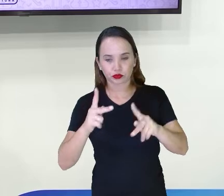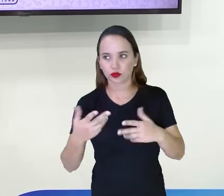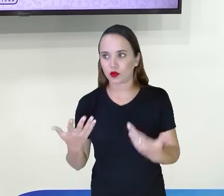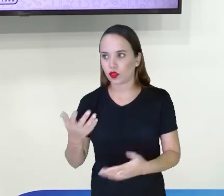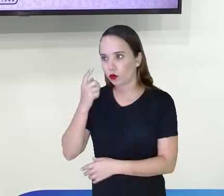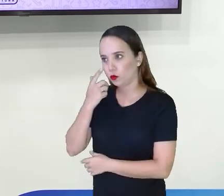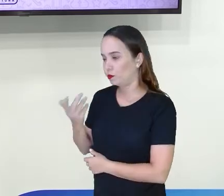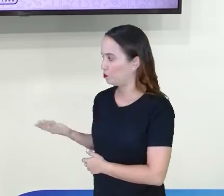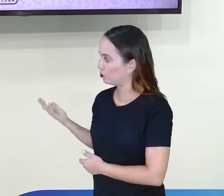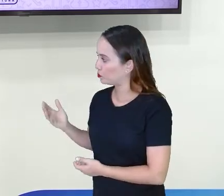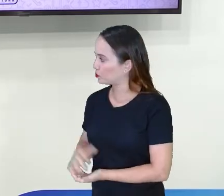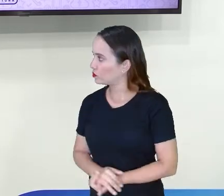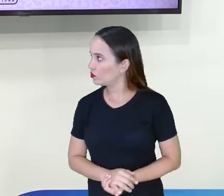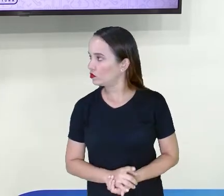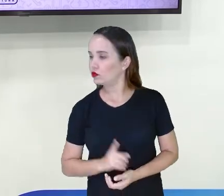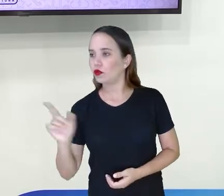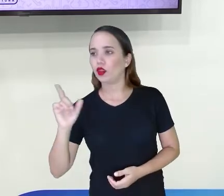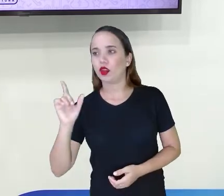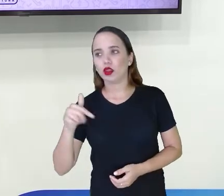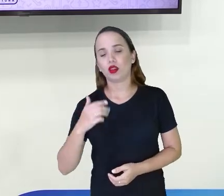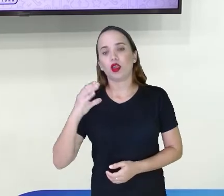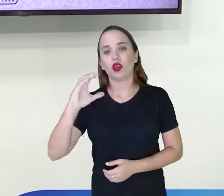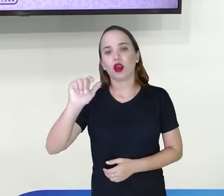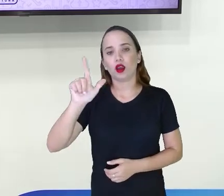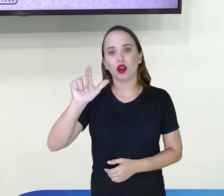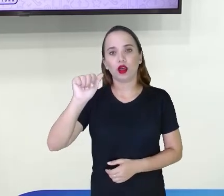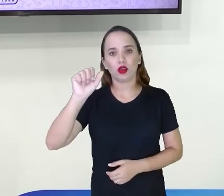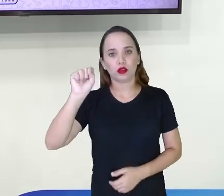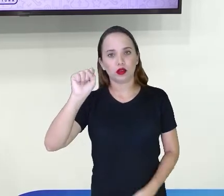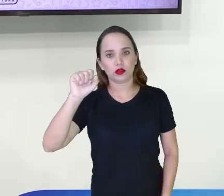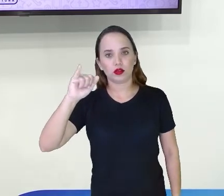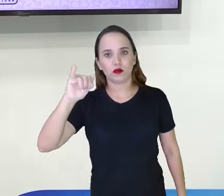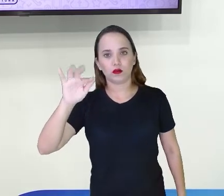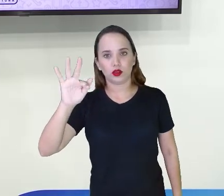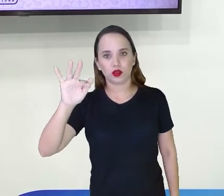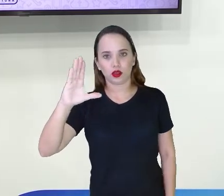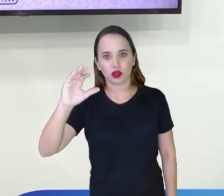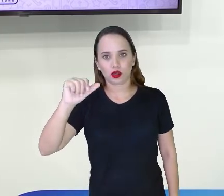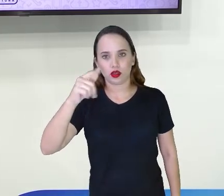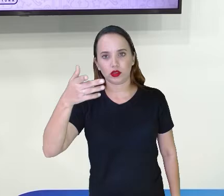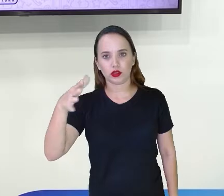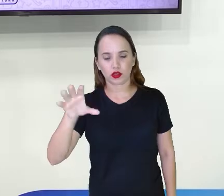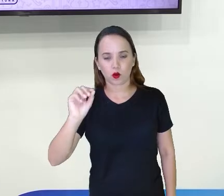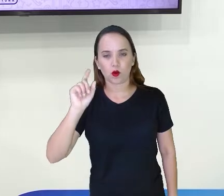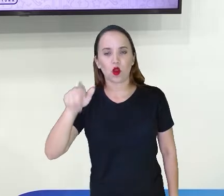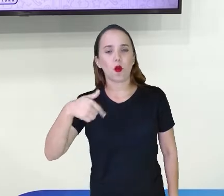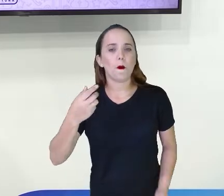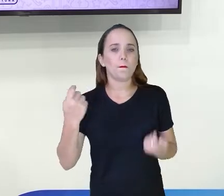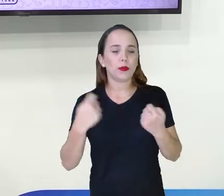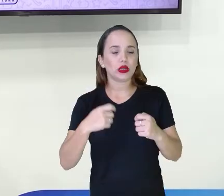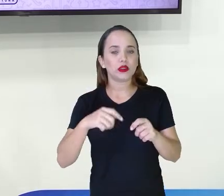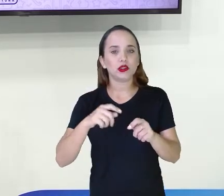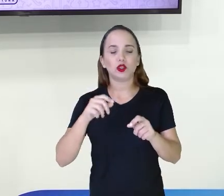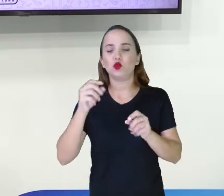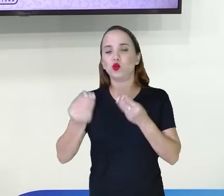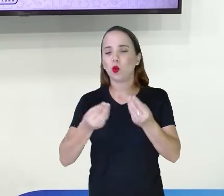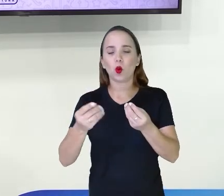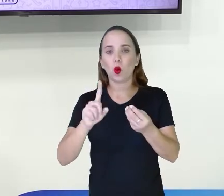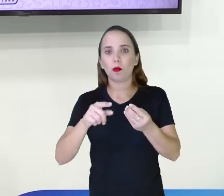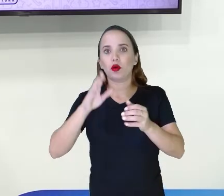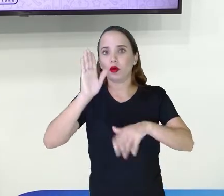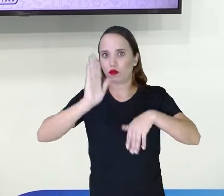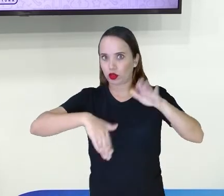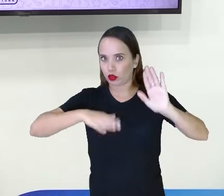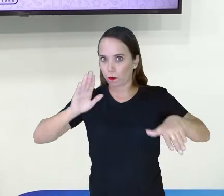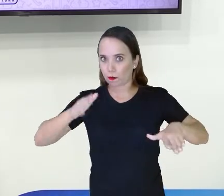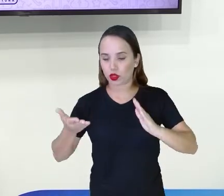Aqui a gente tem a classificação da minha pirâmide. Lembrando, eu vou classificar a minha pirâmide dependendo do polígono que